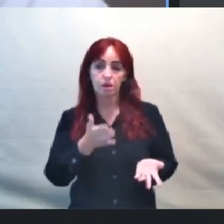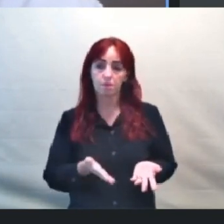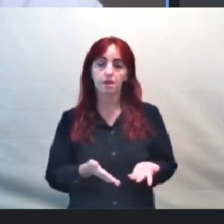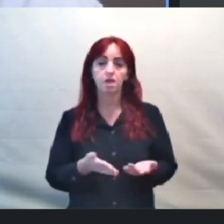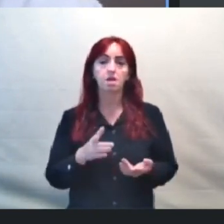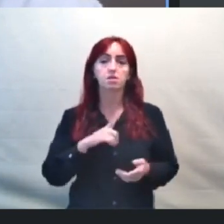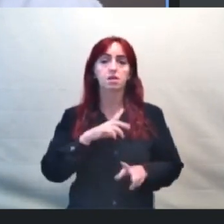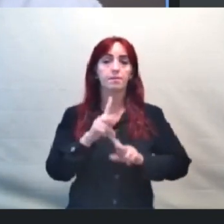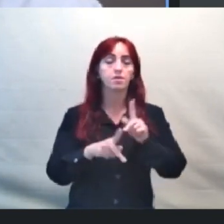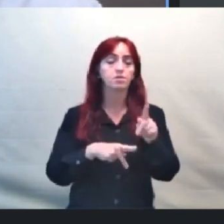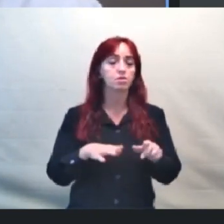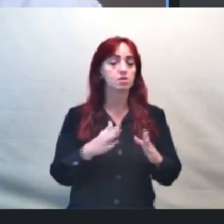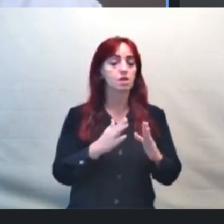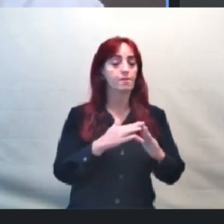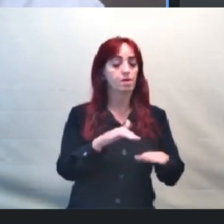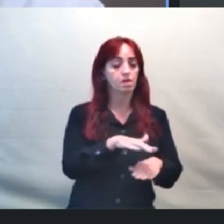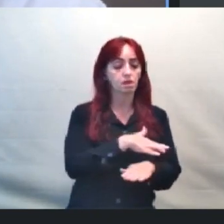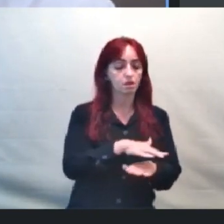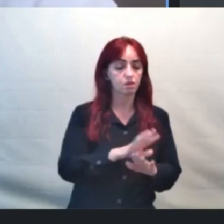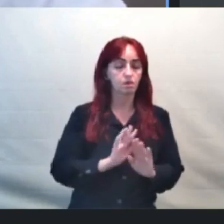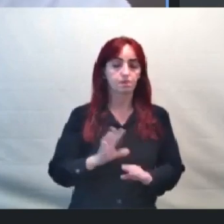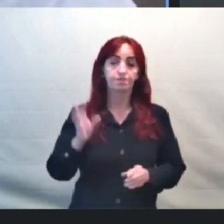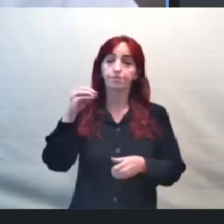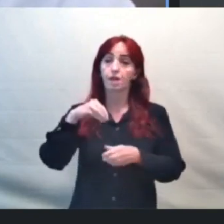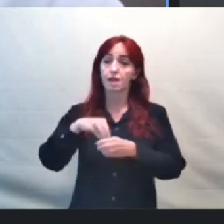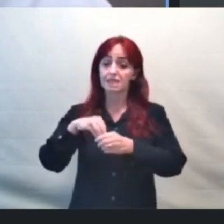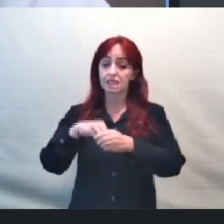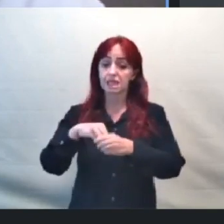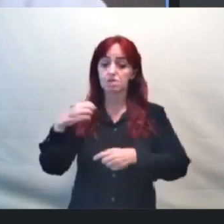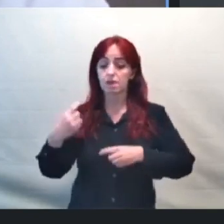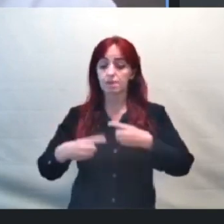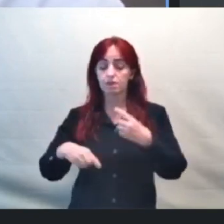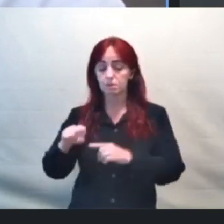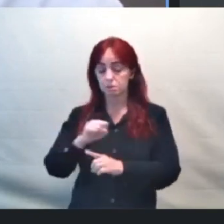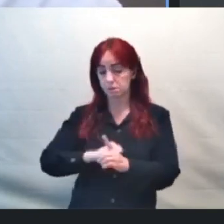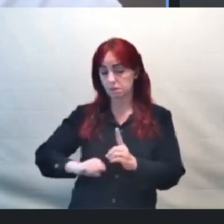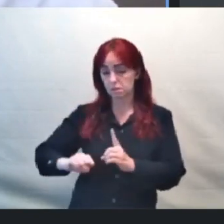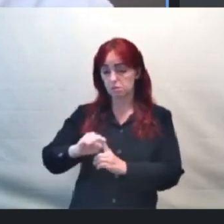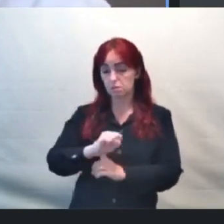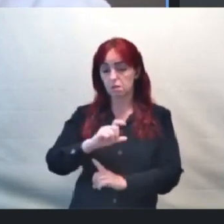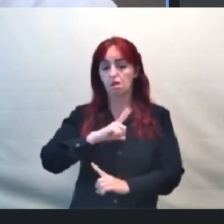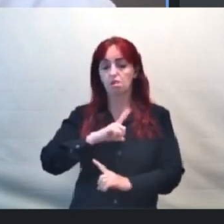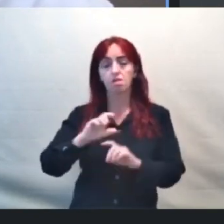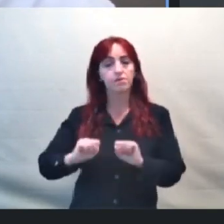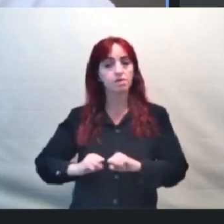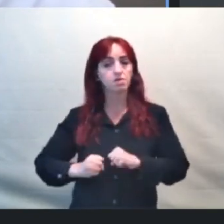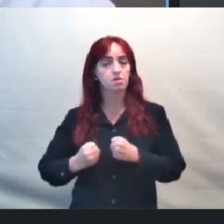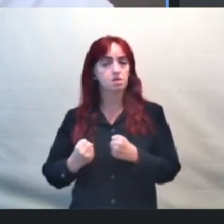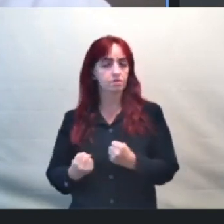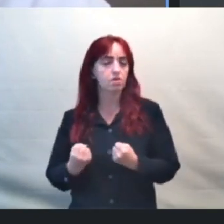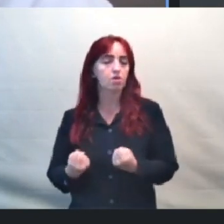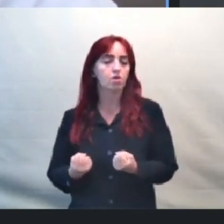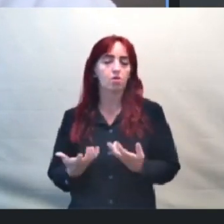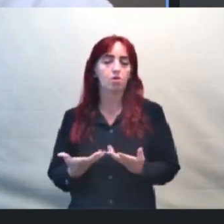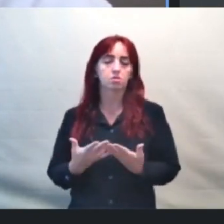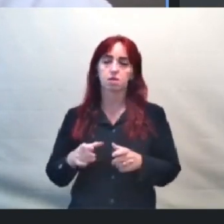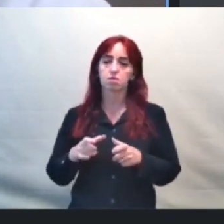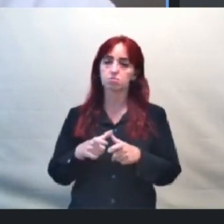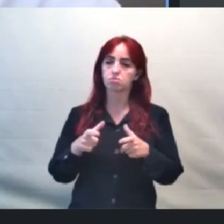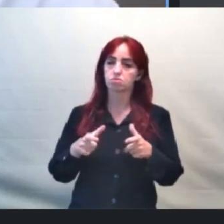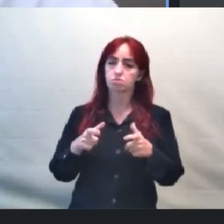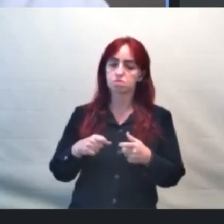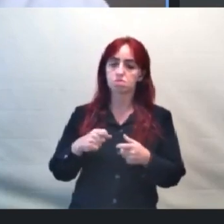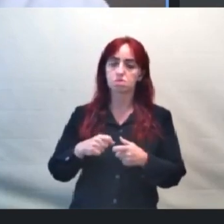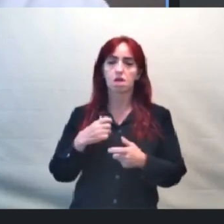rua. Dentro da política de assistência social, a gente tem feito um esforço, e esse esforço tem sido amplamente discutido e